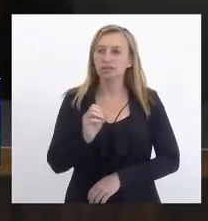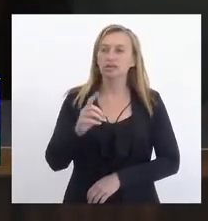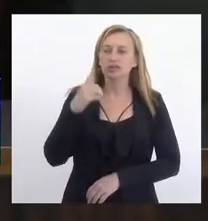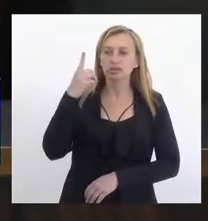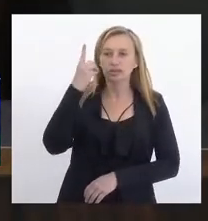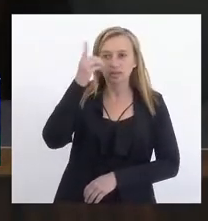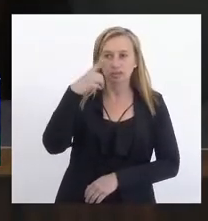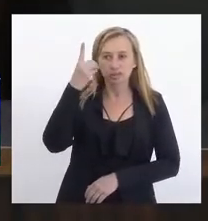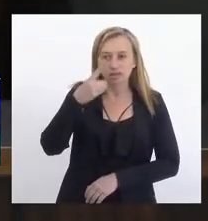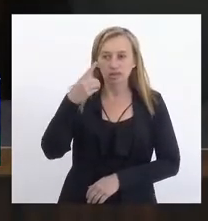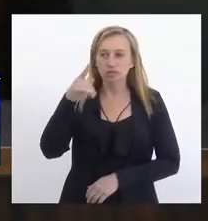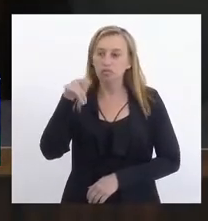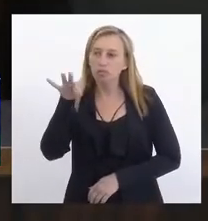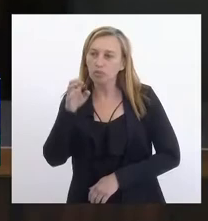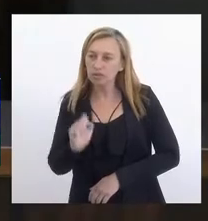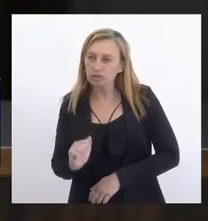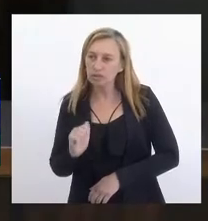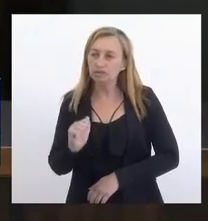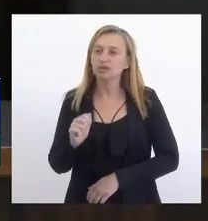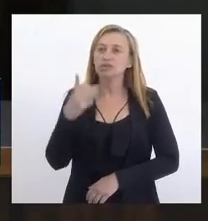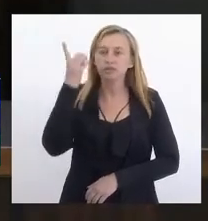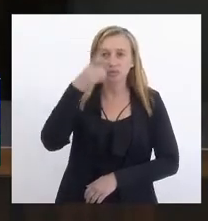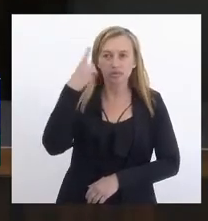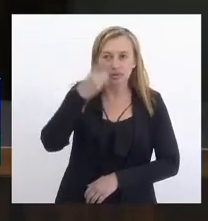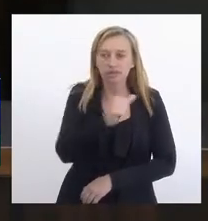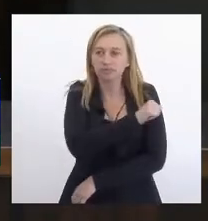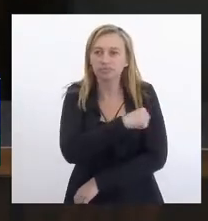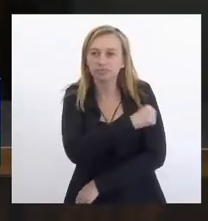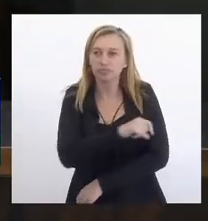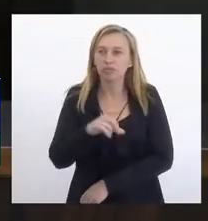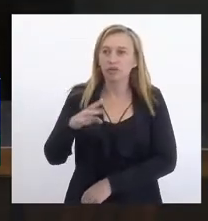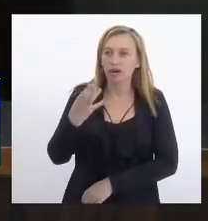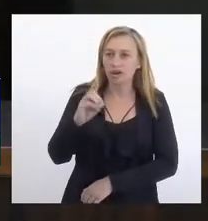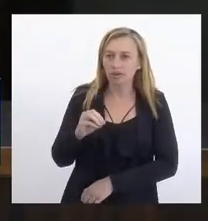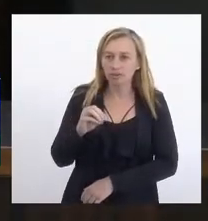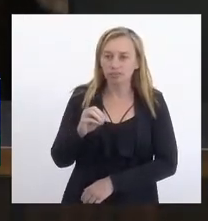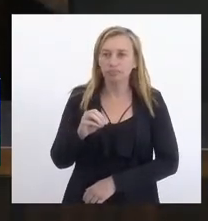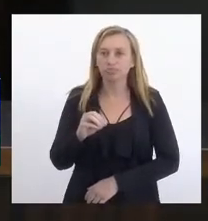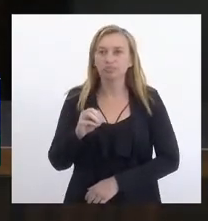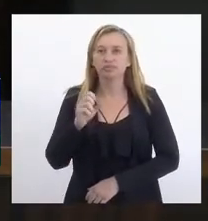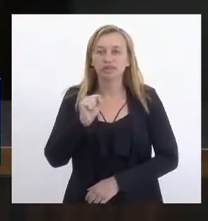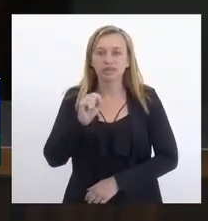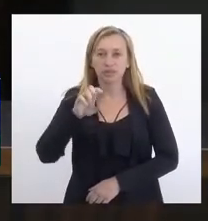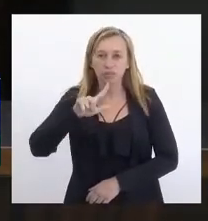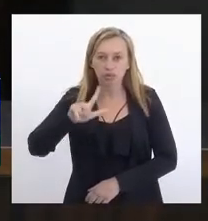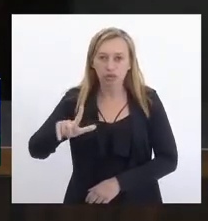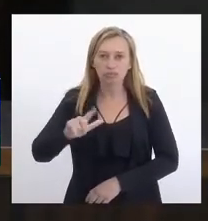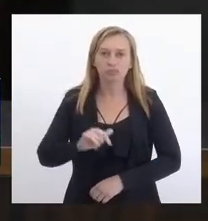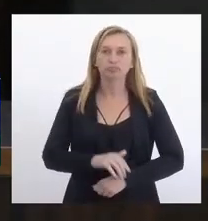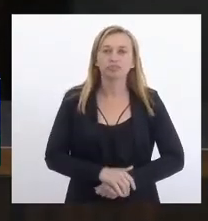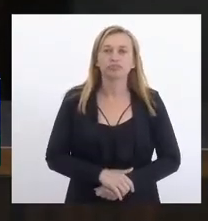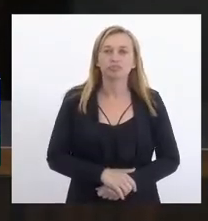Fábio Silva, enfermeira Rejane, Carlos Macedo, Samuel Malafaia,